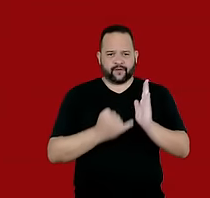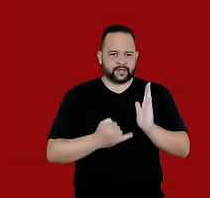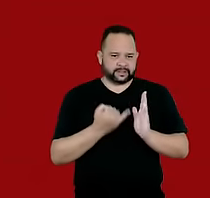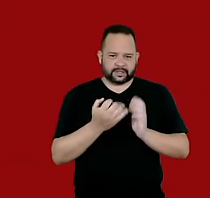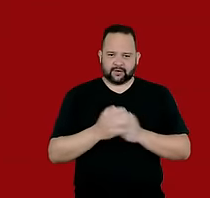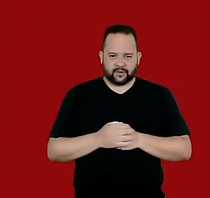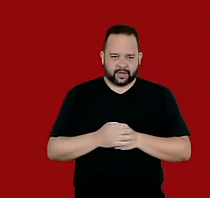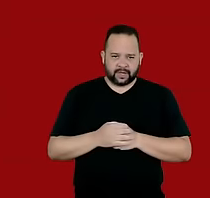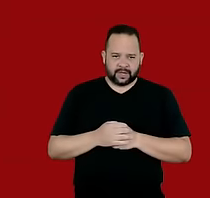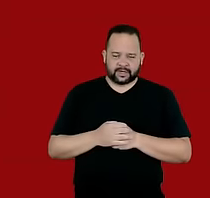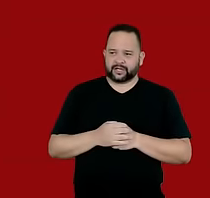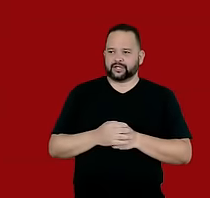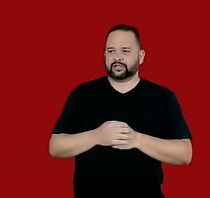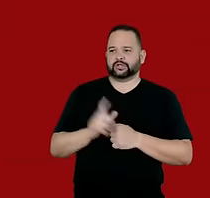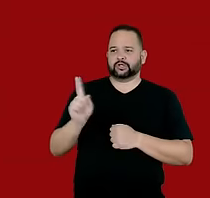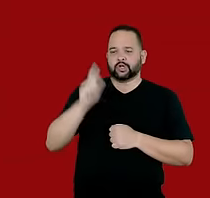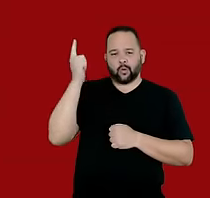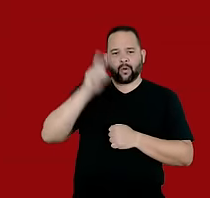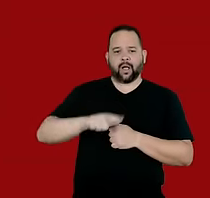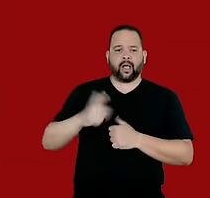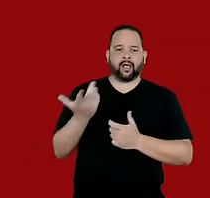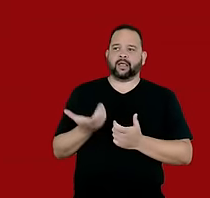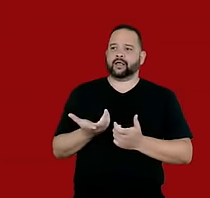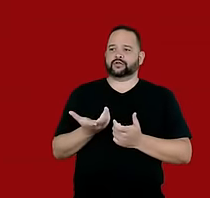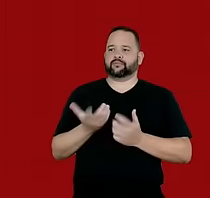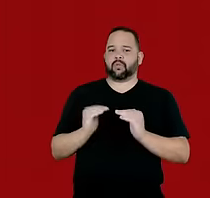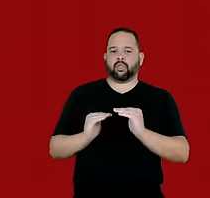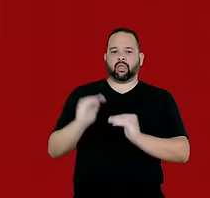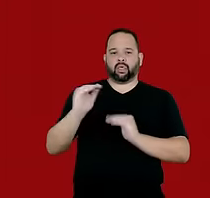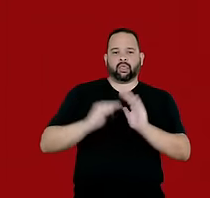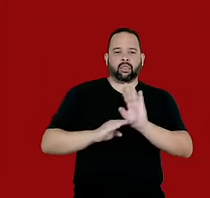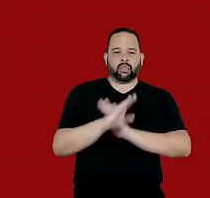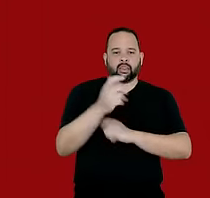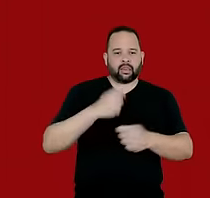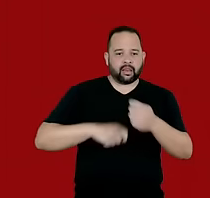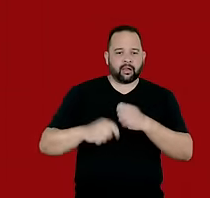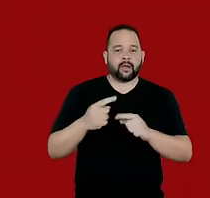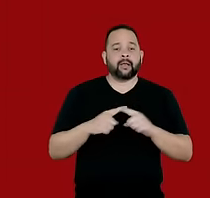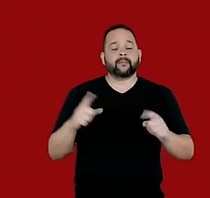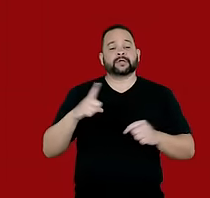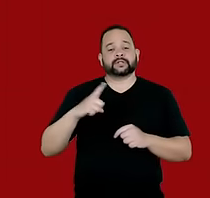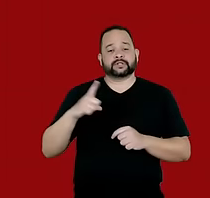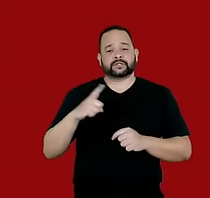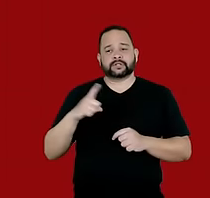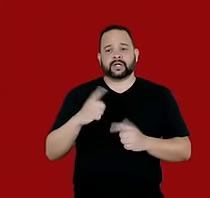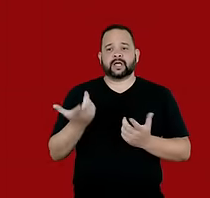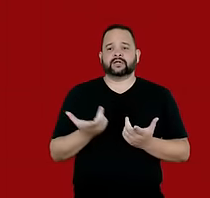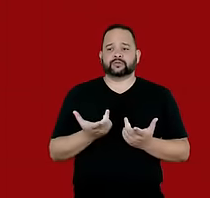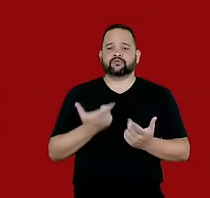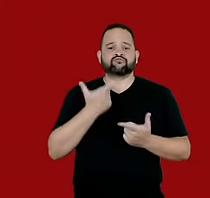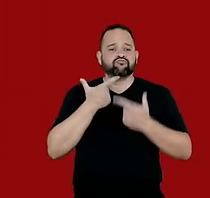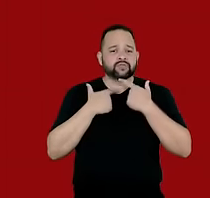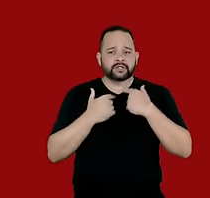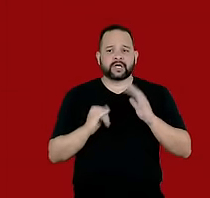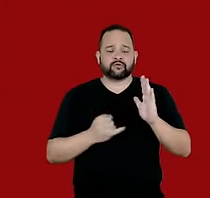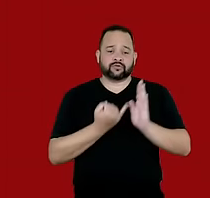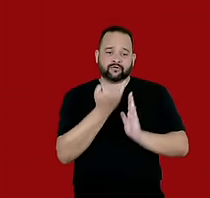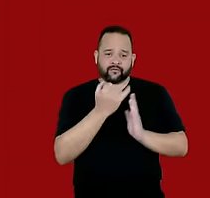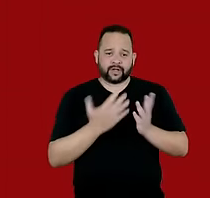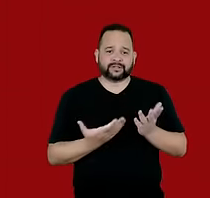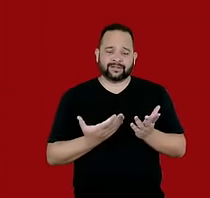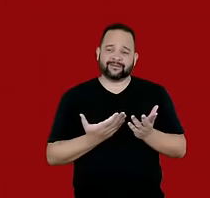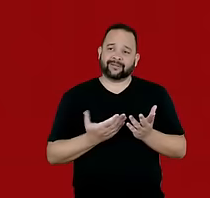grau de liberdade Principalmente quando você não tá atingindo a meta mas a gente tem uma expectativa de inflação que ainda é bastante alta comparado com a nossa